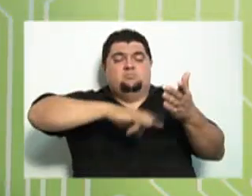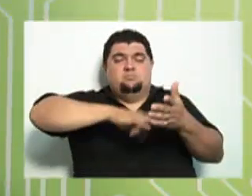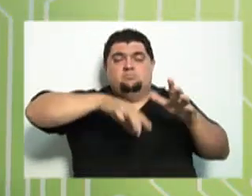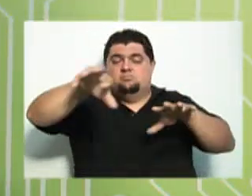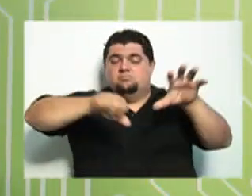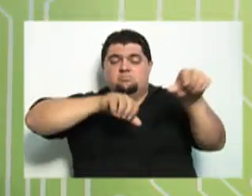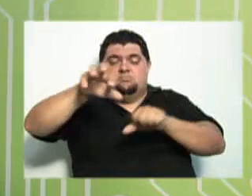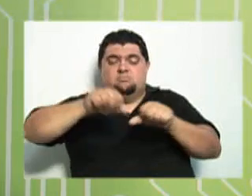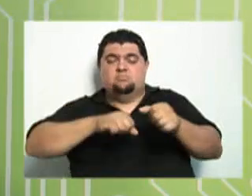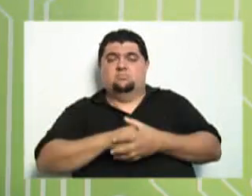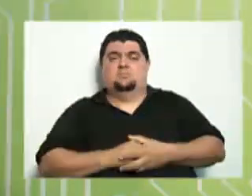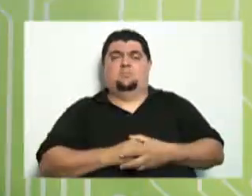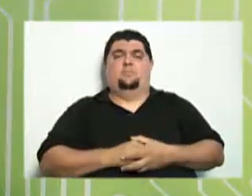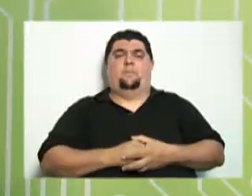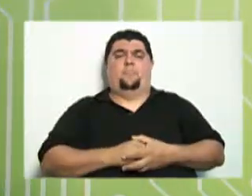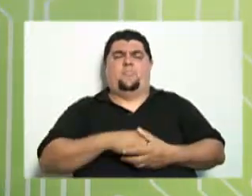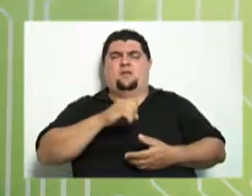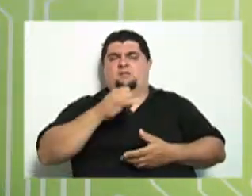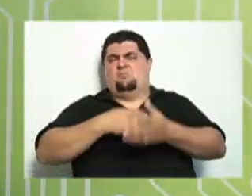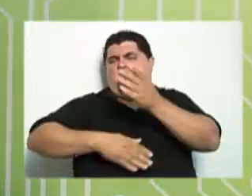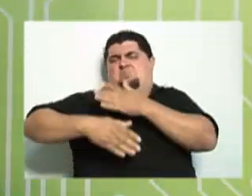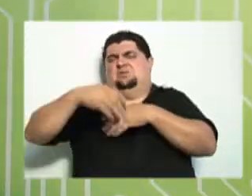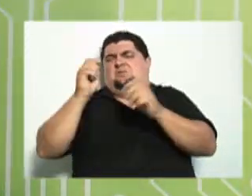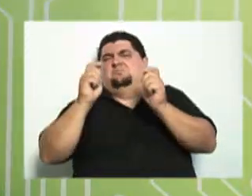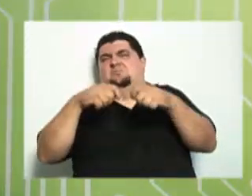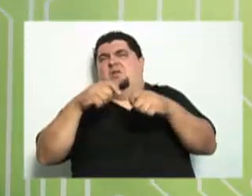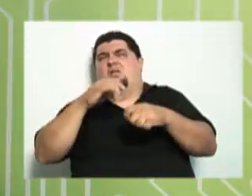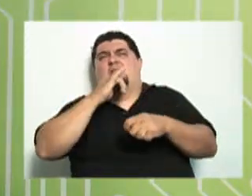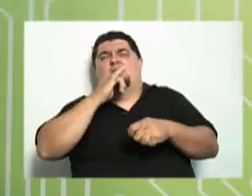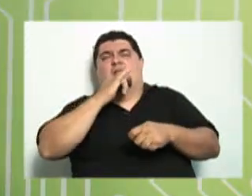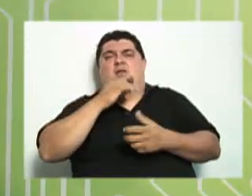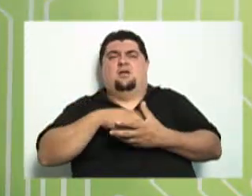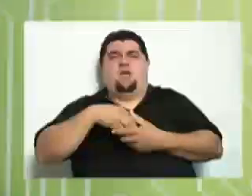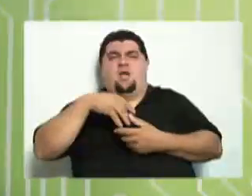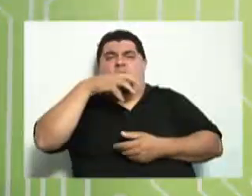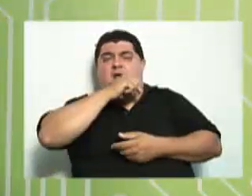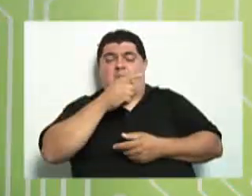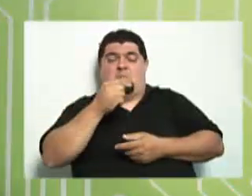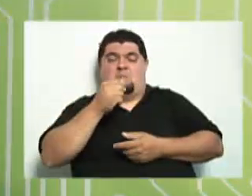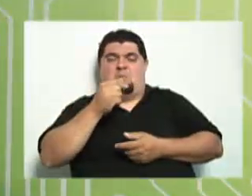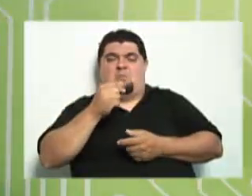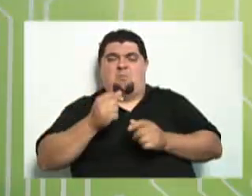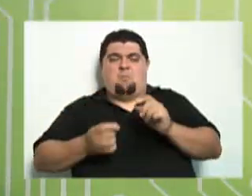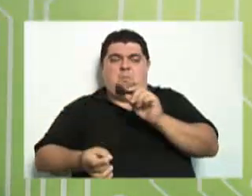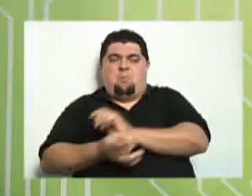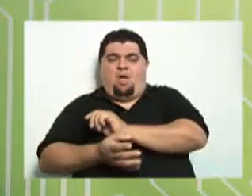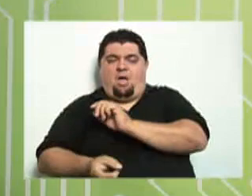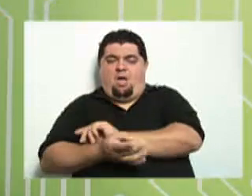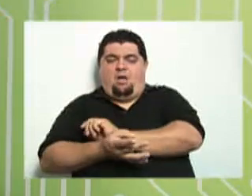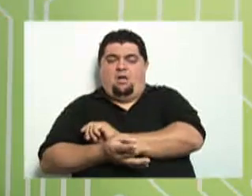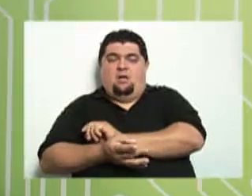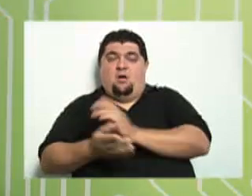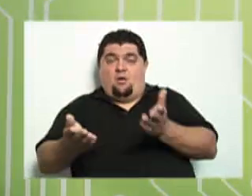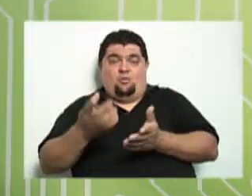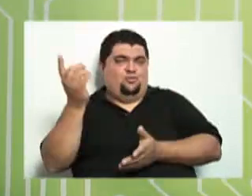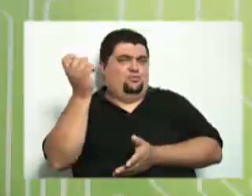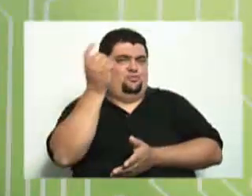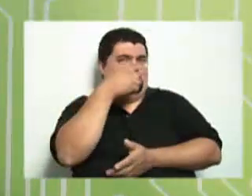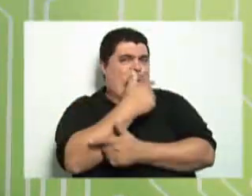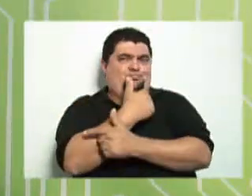certificados. Se no passado era possível resolver tudo isso com uma questão de propina, com questão de dinheiro, hoje em dia isso é cada vez mais difícil.